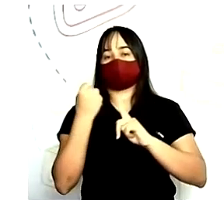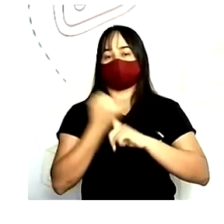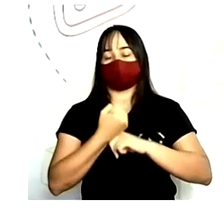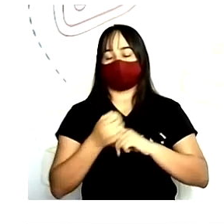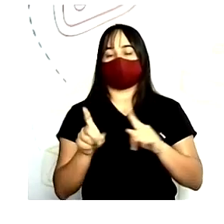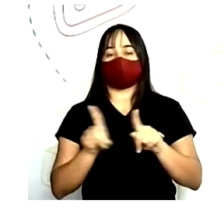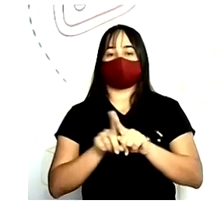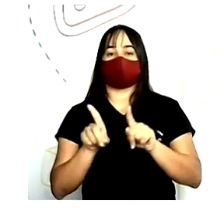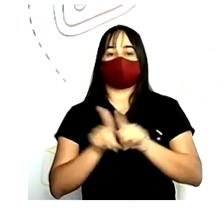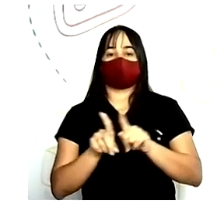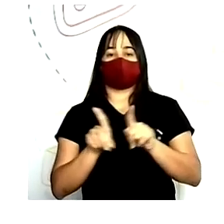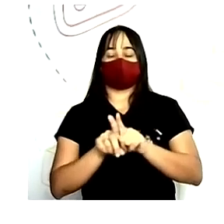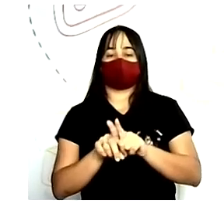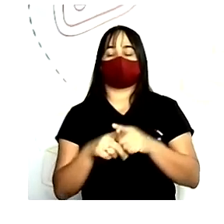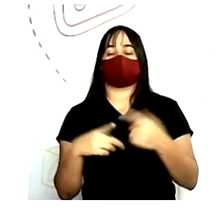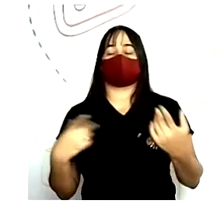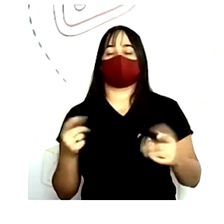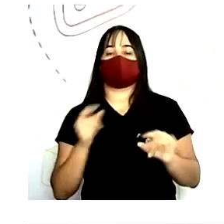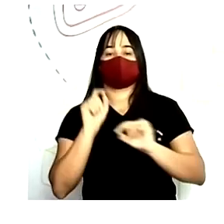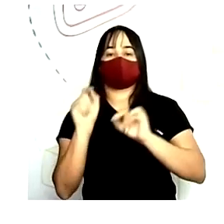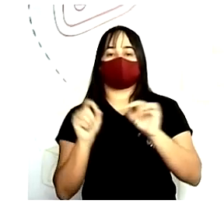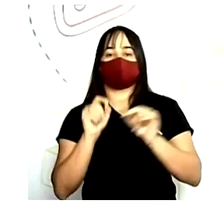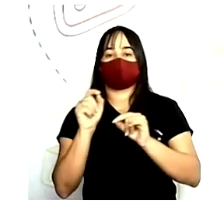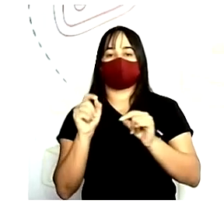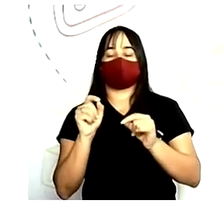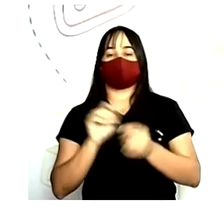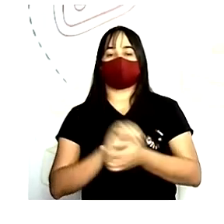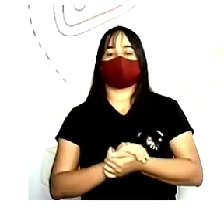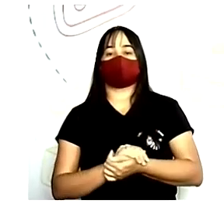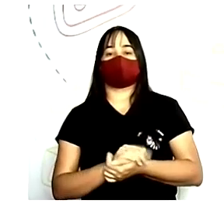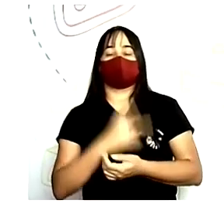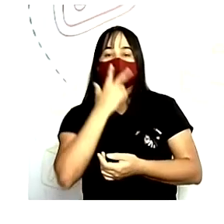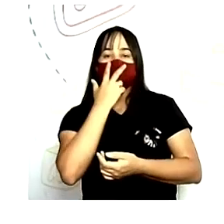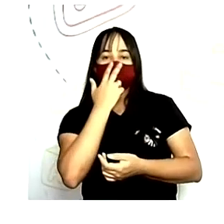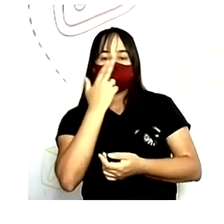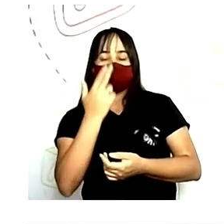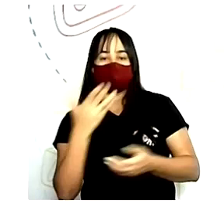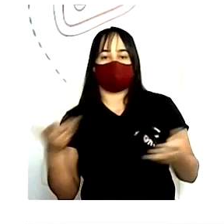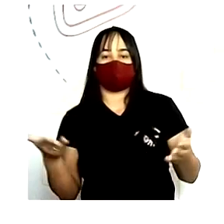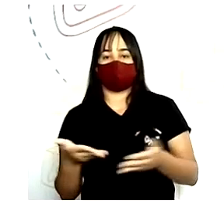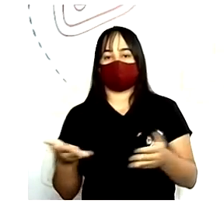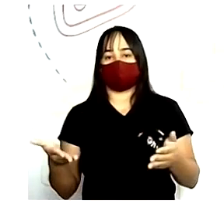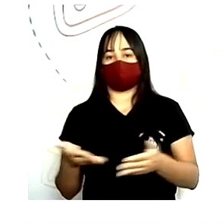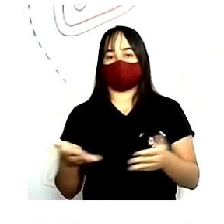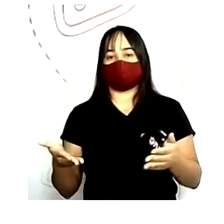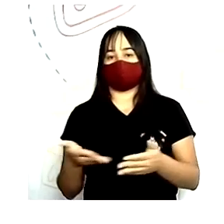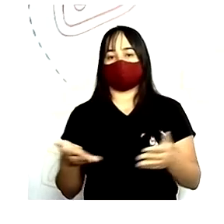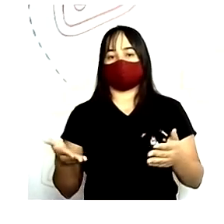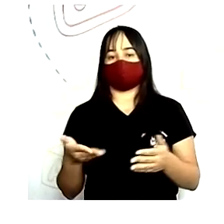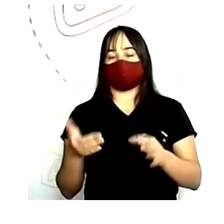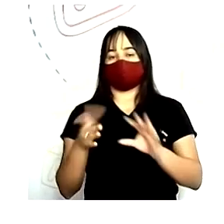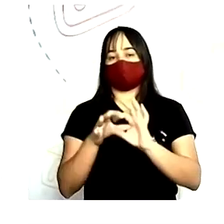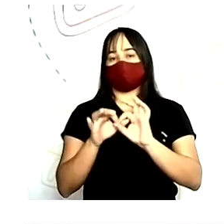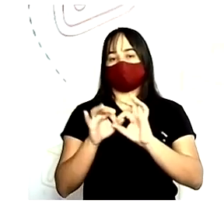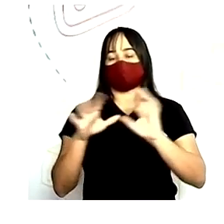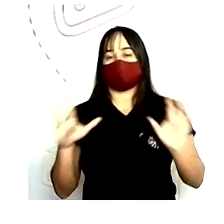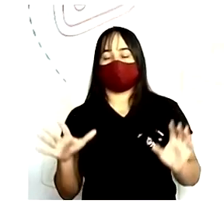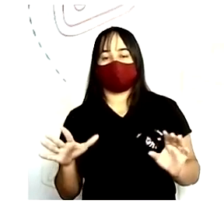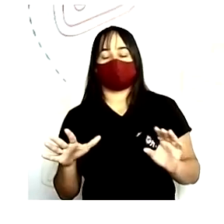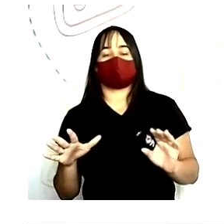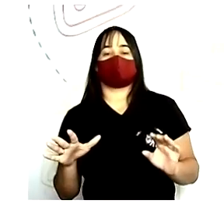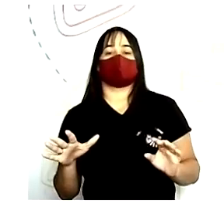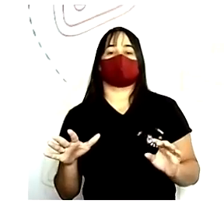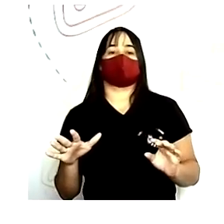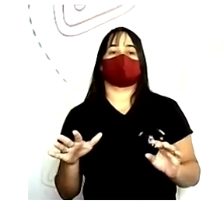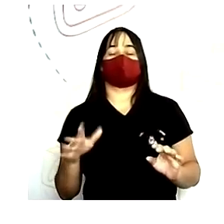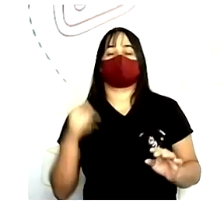através da maternidade. Como eu disse no início, por achar que vai ficar mais livre agora por ser mãe e os pais não vão pegar tanto no pé, acaba tomando essa